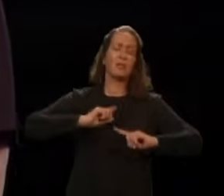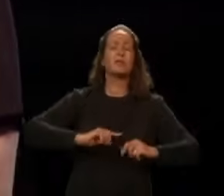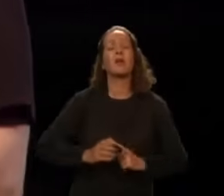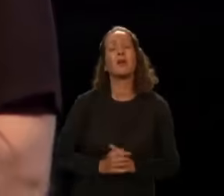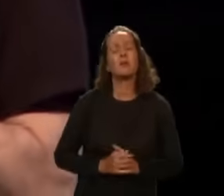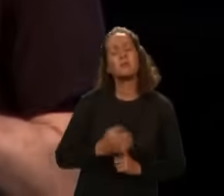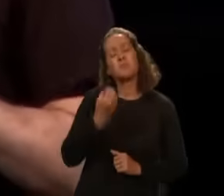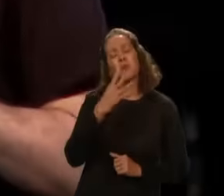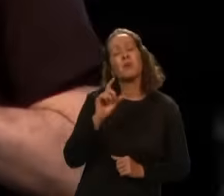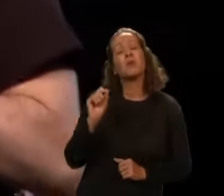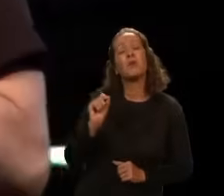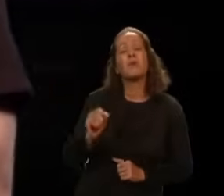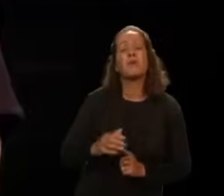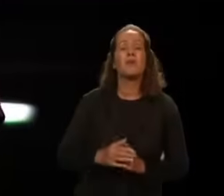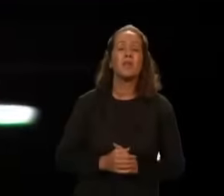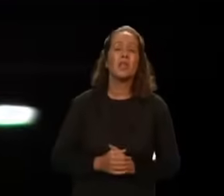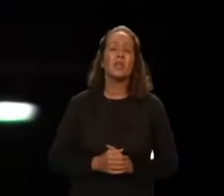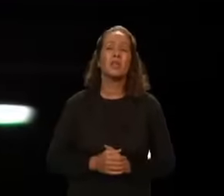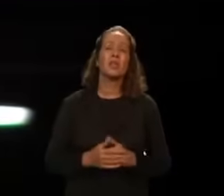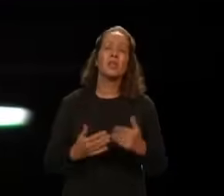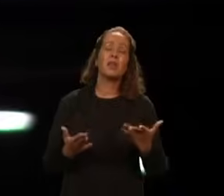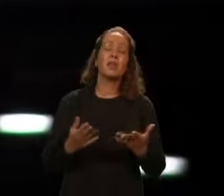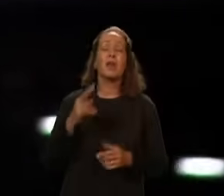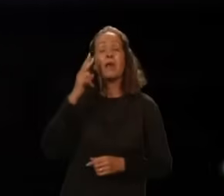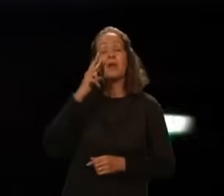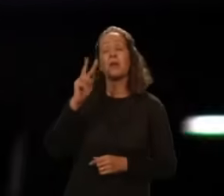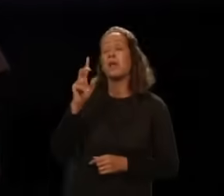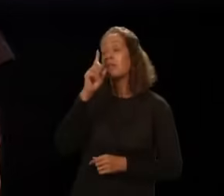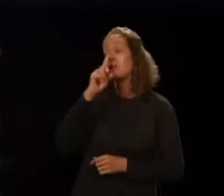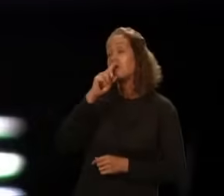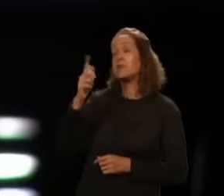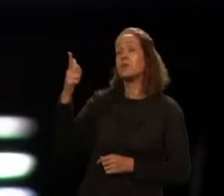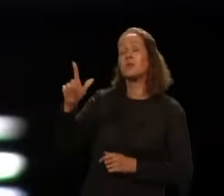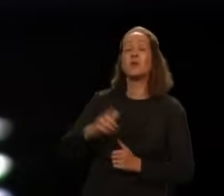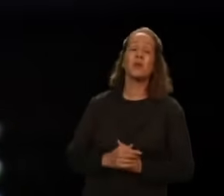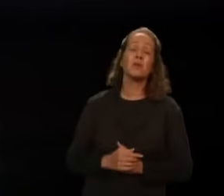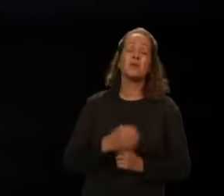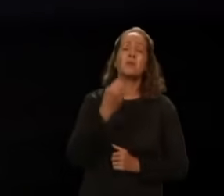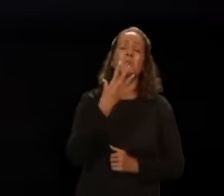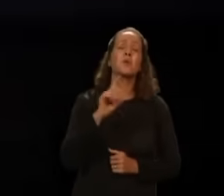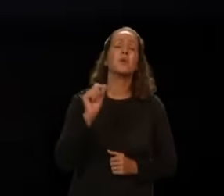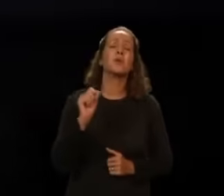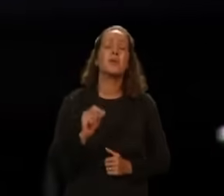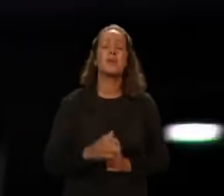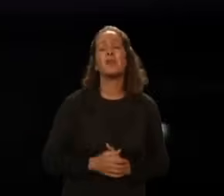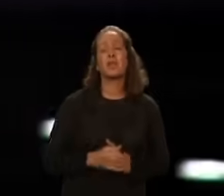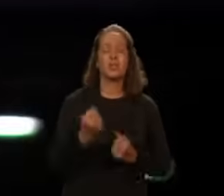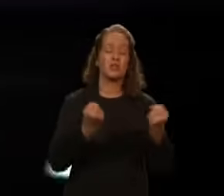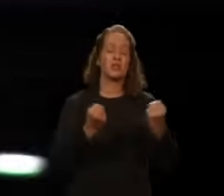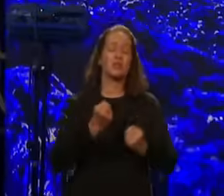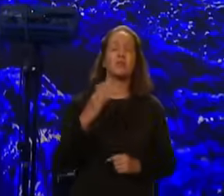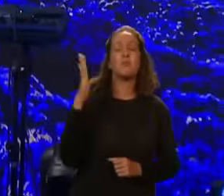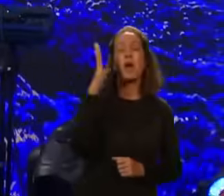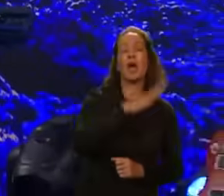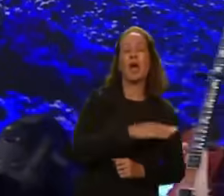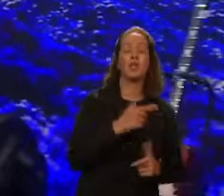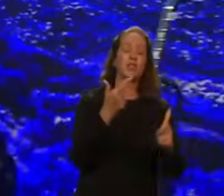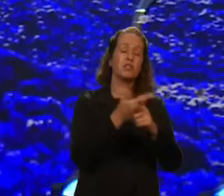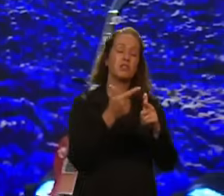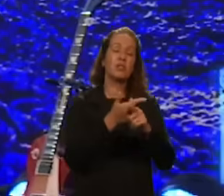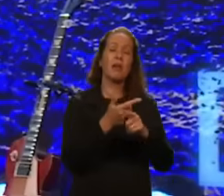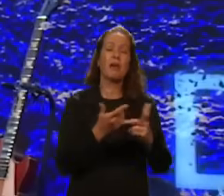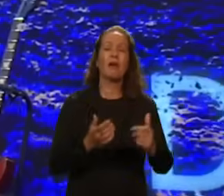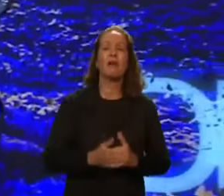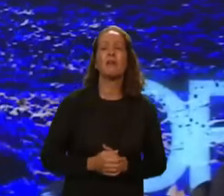Ser pão dura. Bom em quê? Olhar para o ombro dos outros. Bom em quê? Dirigir mal e xingar no trânsito. Bom em quê? Torcer para time